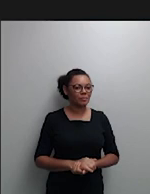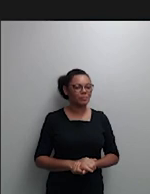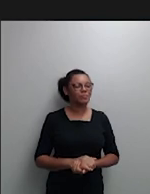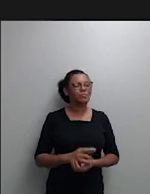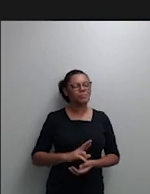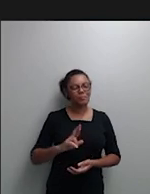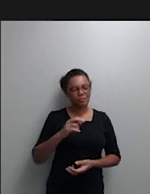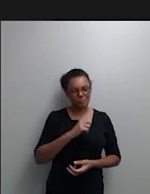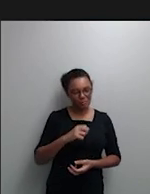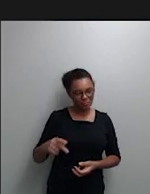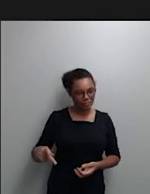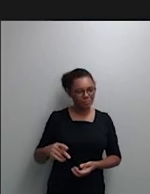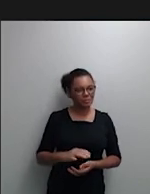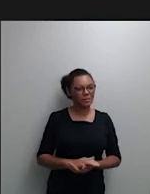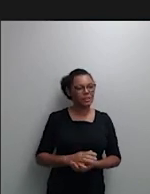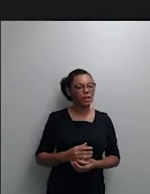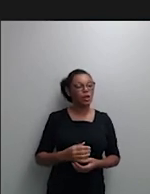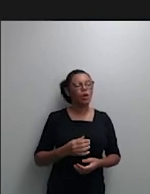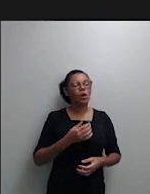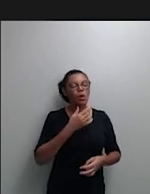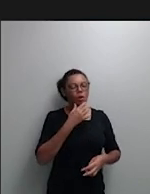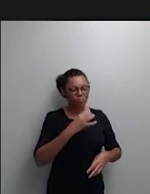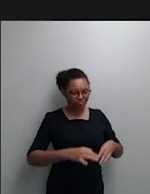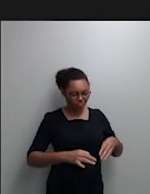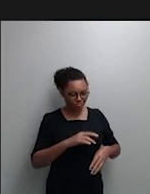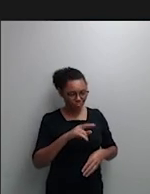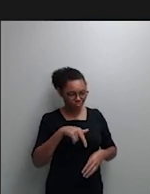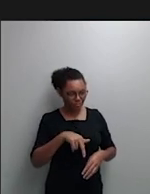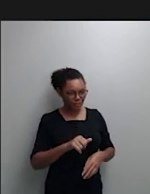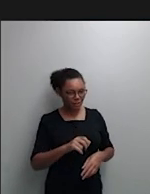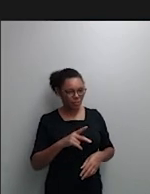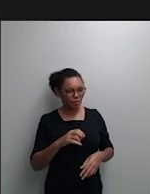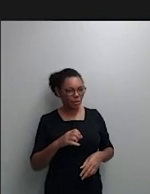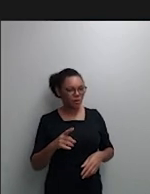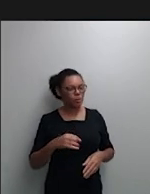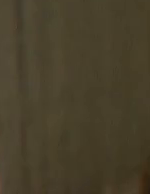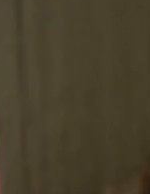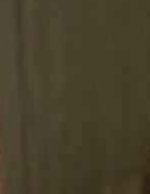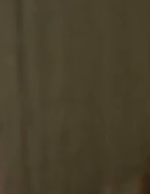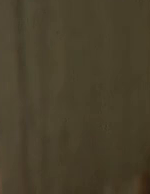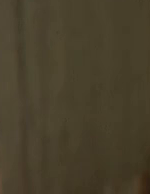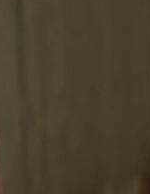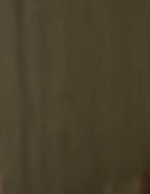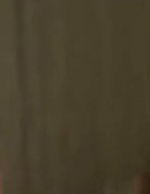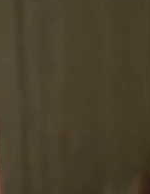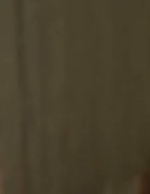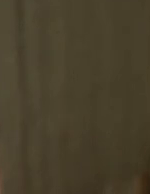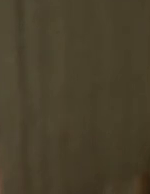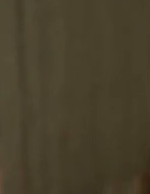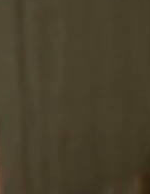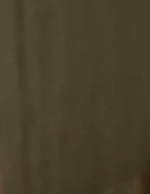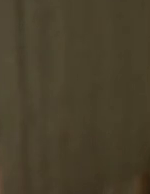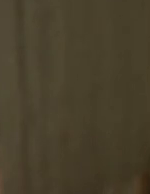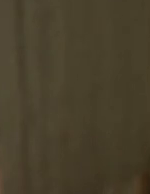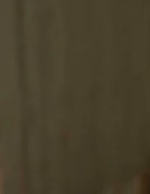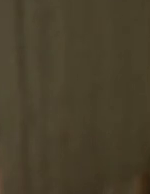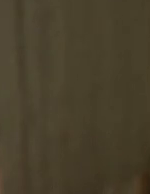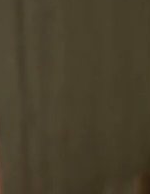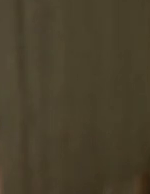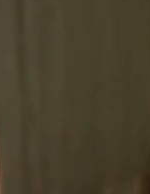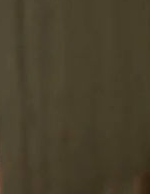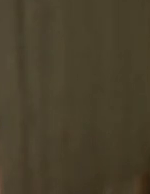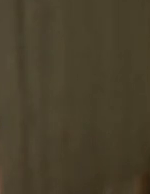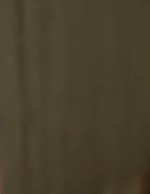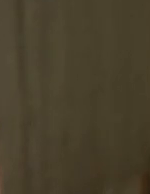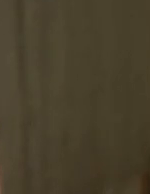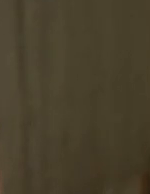forma figurar sozinho no polo passivo em ação de improbidade administrativa. A decisão foi tomada em julgamento de uma ação de